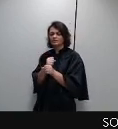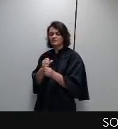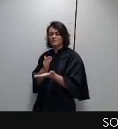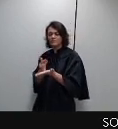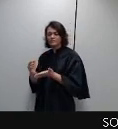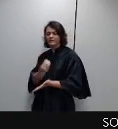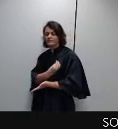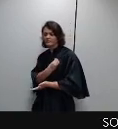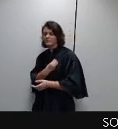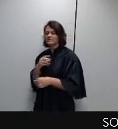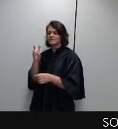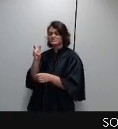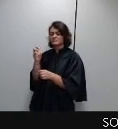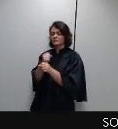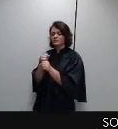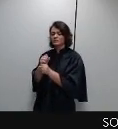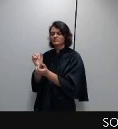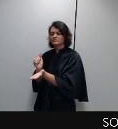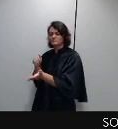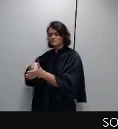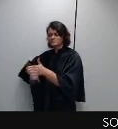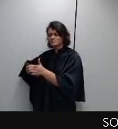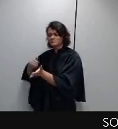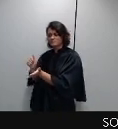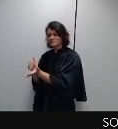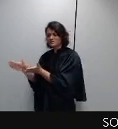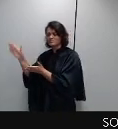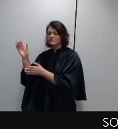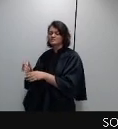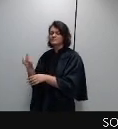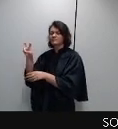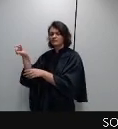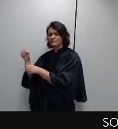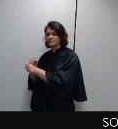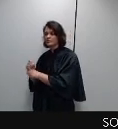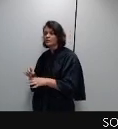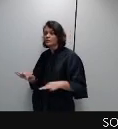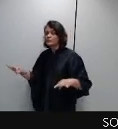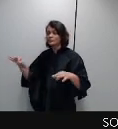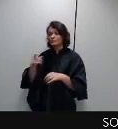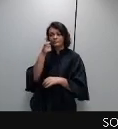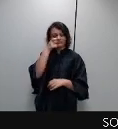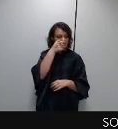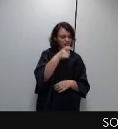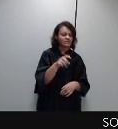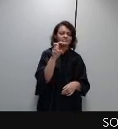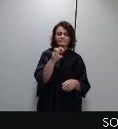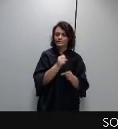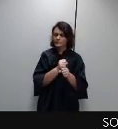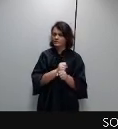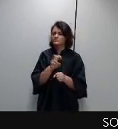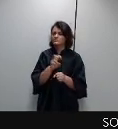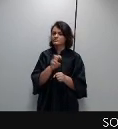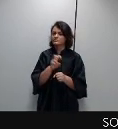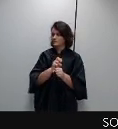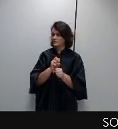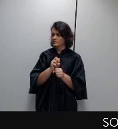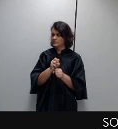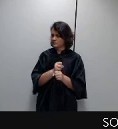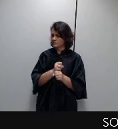demissão em cinco anos para escrever qualquer pessoa quando eu poder pescar de cinco anos é de 75 anos